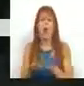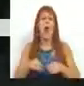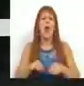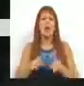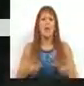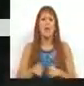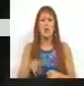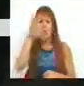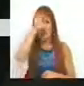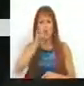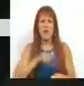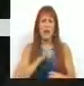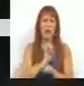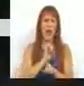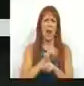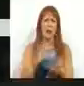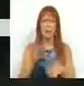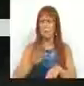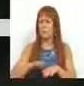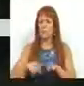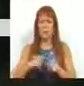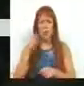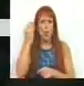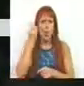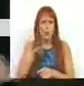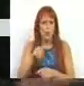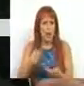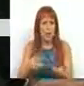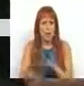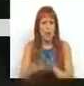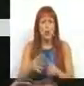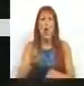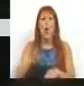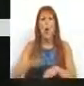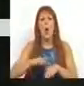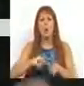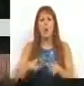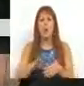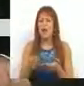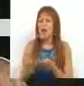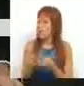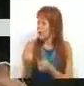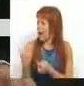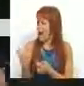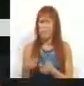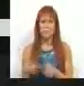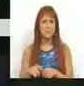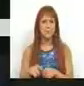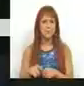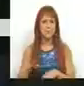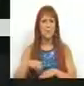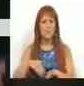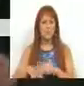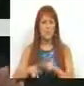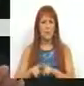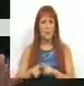aceito pelo Governo da altura face ao estado de emergência, ou se foi essa sobre a recente negociação que fez com